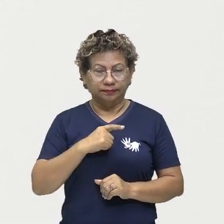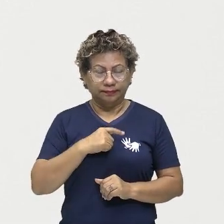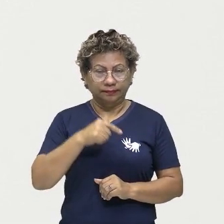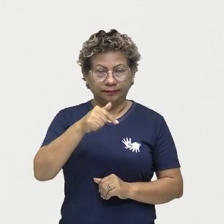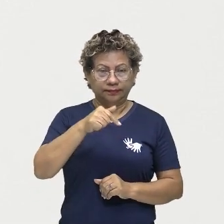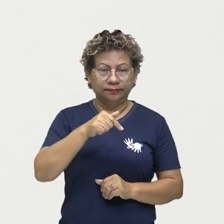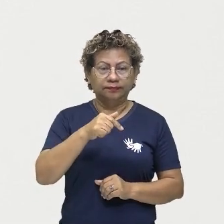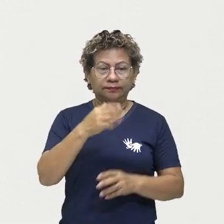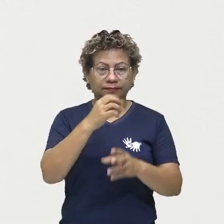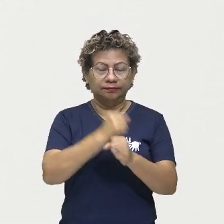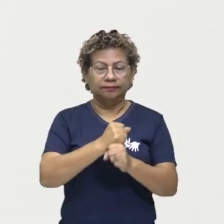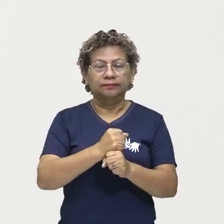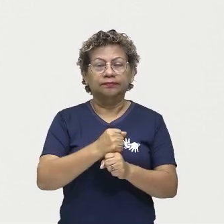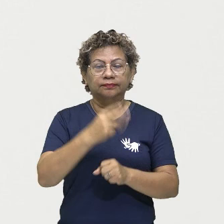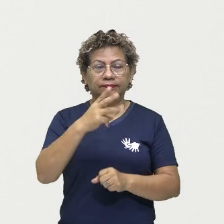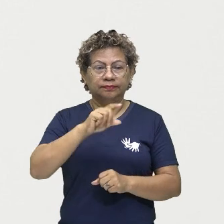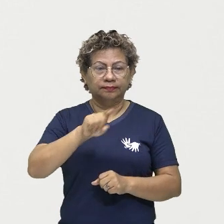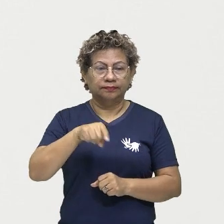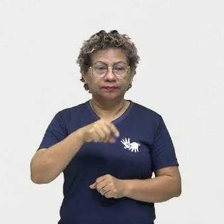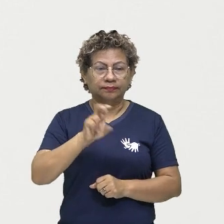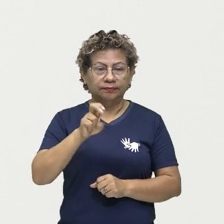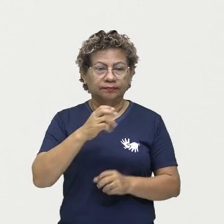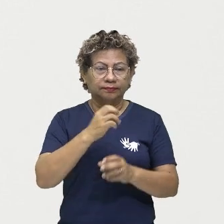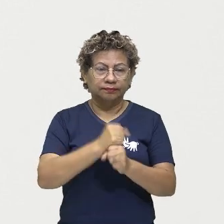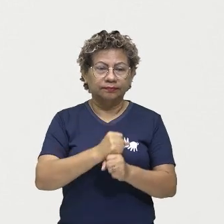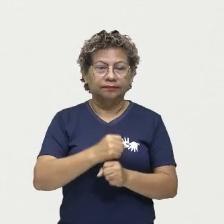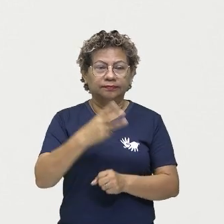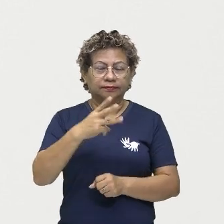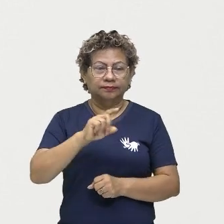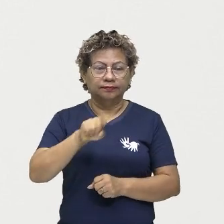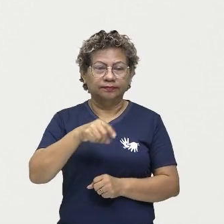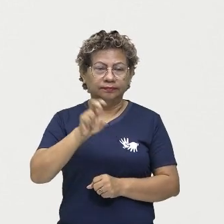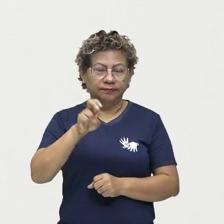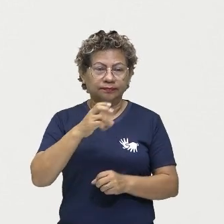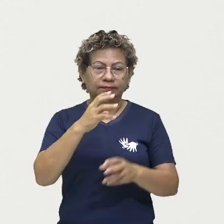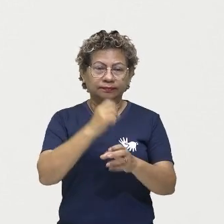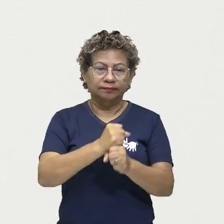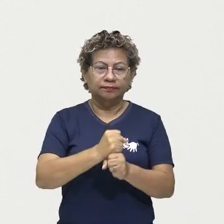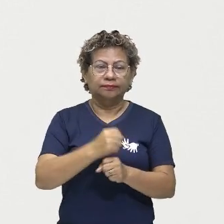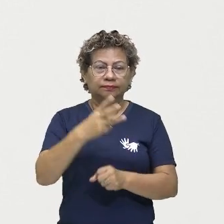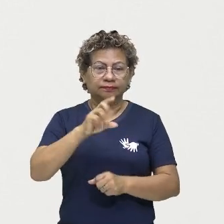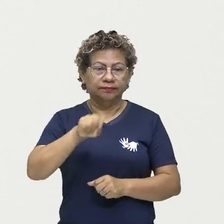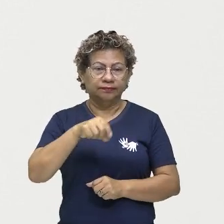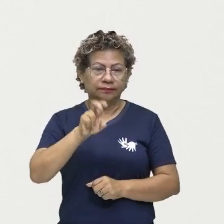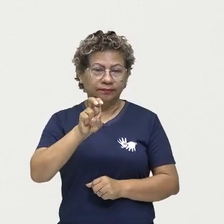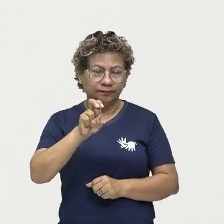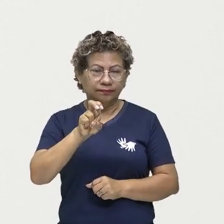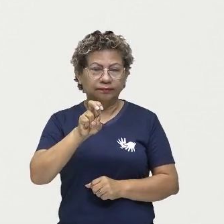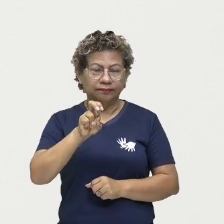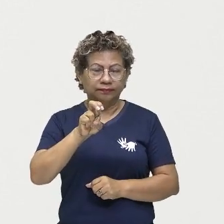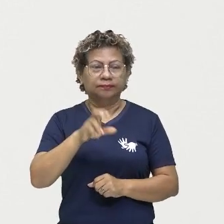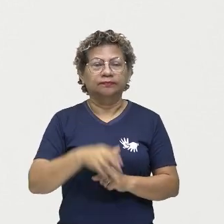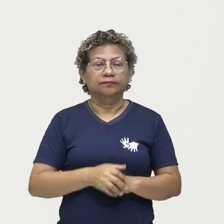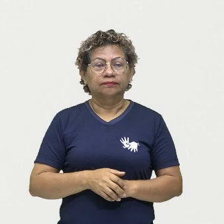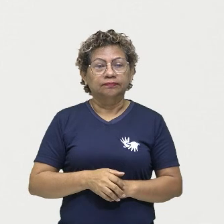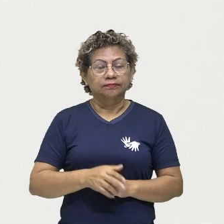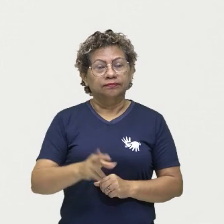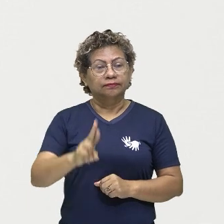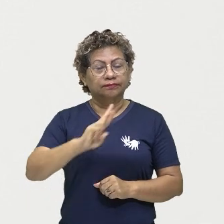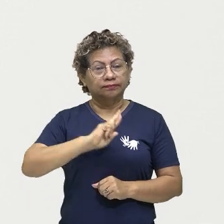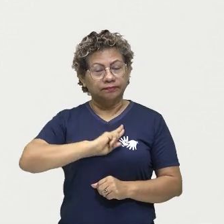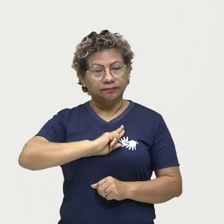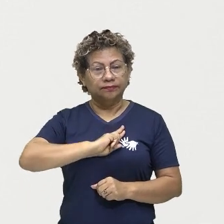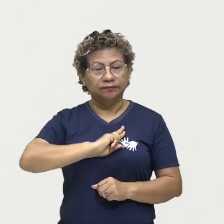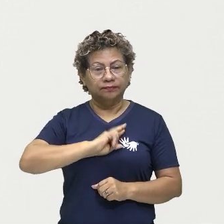7 mais 3,5, mais 3,5, mais 3,5, né? Quando eu estou somando números inteiros com números decimais,